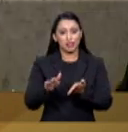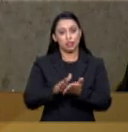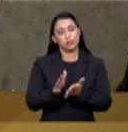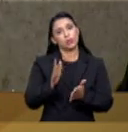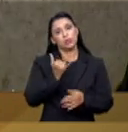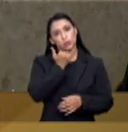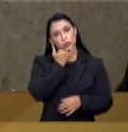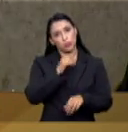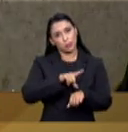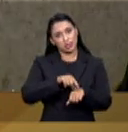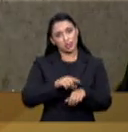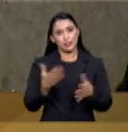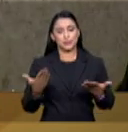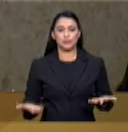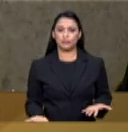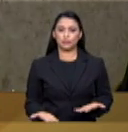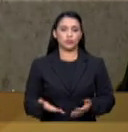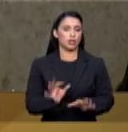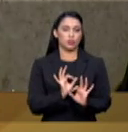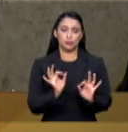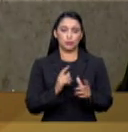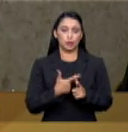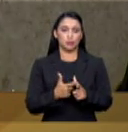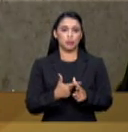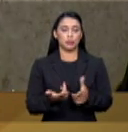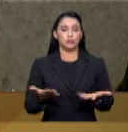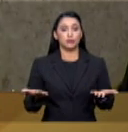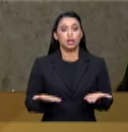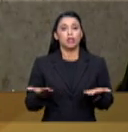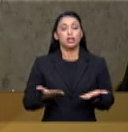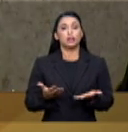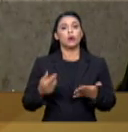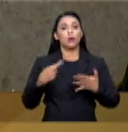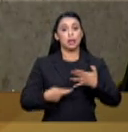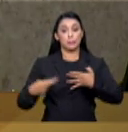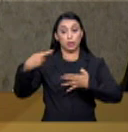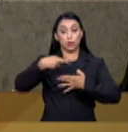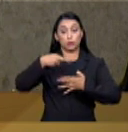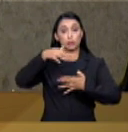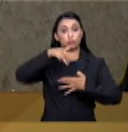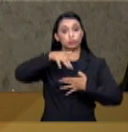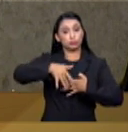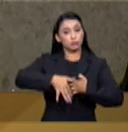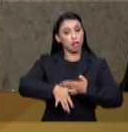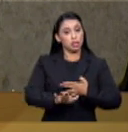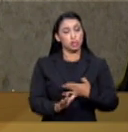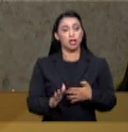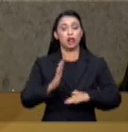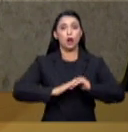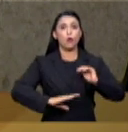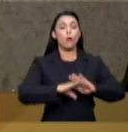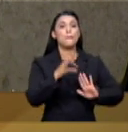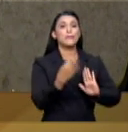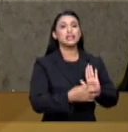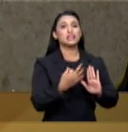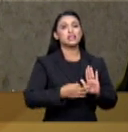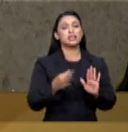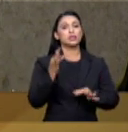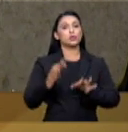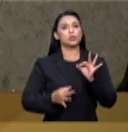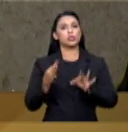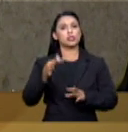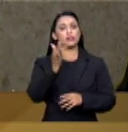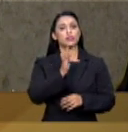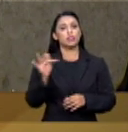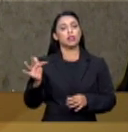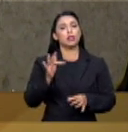imagina. Então, eu chamo o julgamento, tema 775 da repercussão geral, que trata da competência da Justiça Federal para